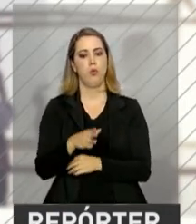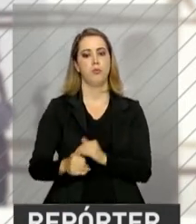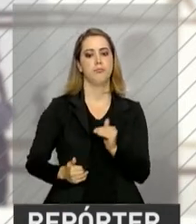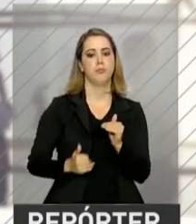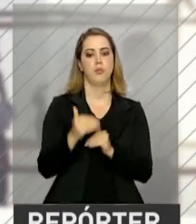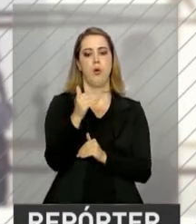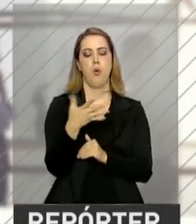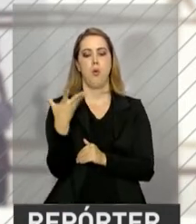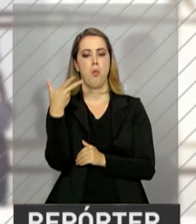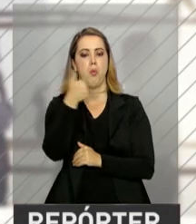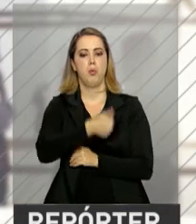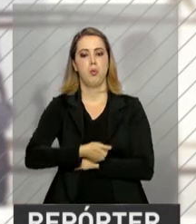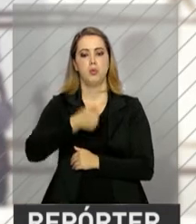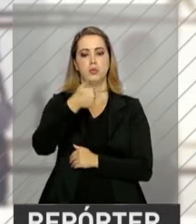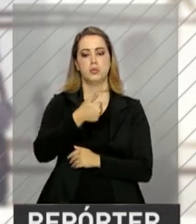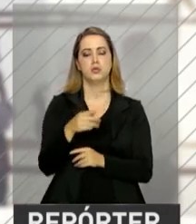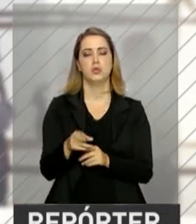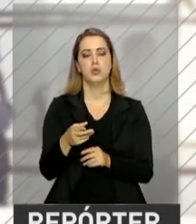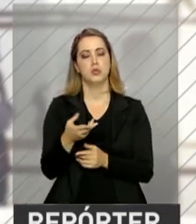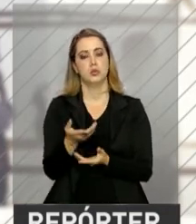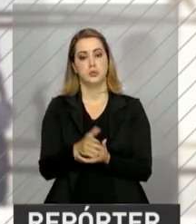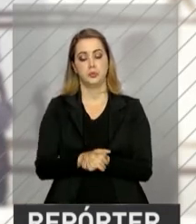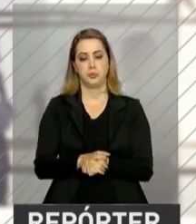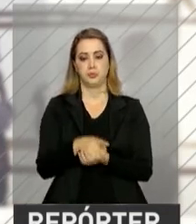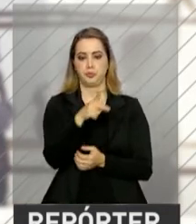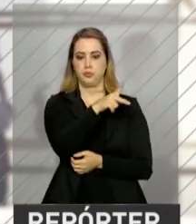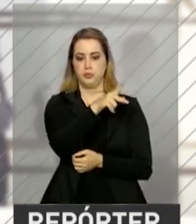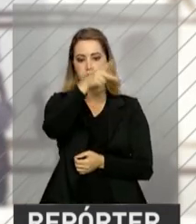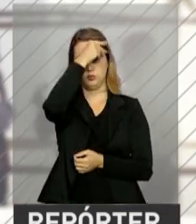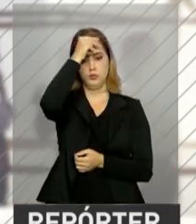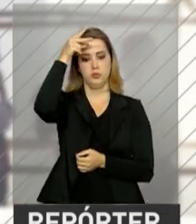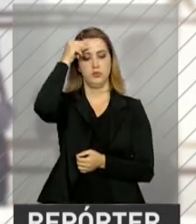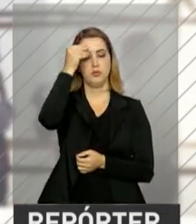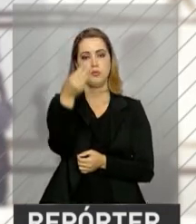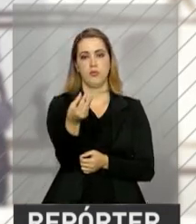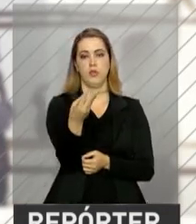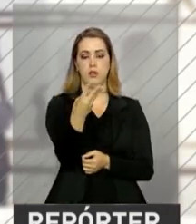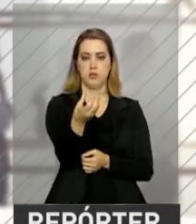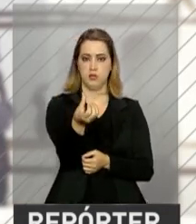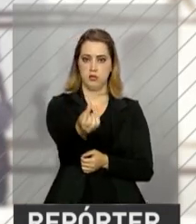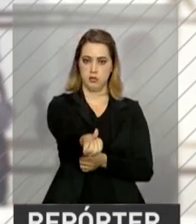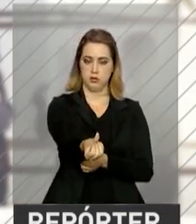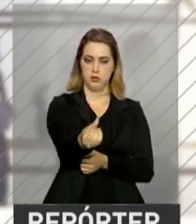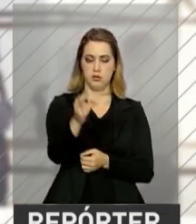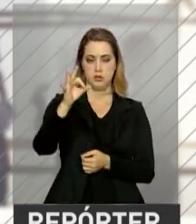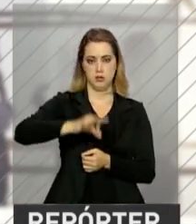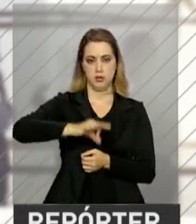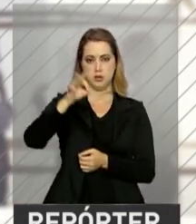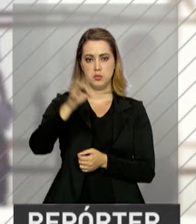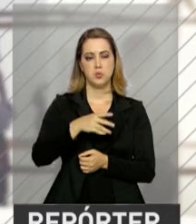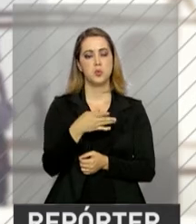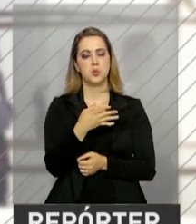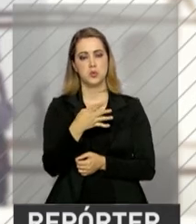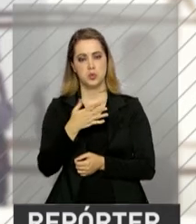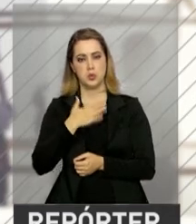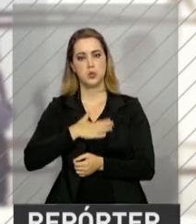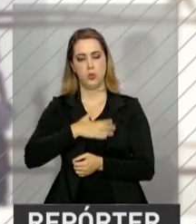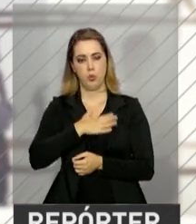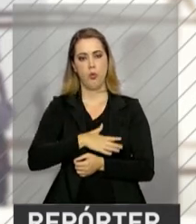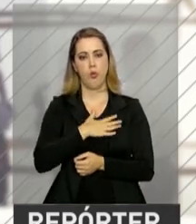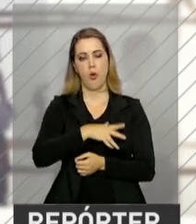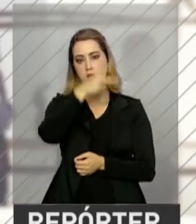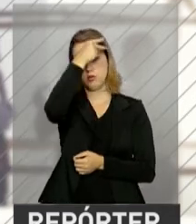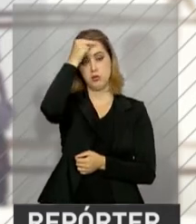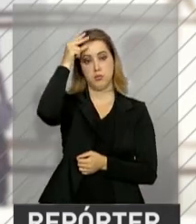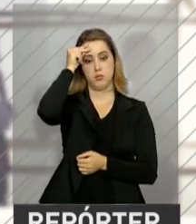cento como ruim ou péssimo nas prefeituras 36,6 por cento avaliam prefeito de sua cidade como bom ou ótimo